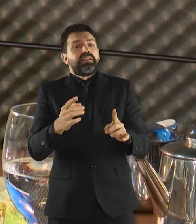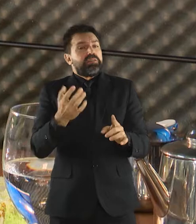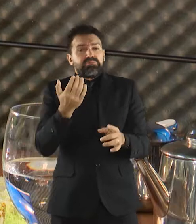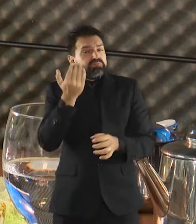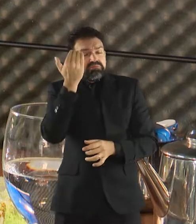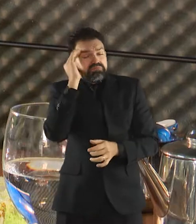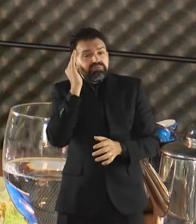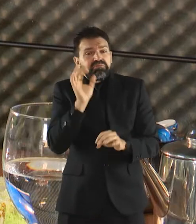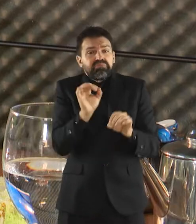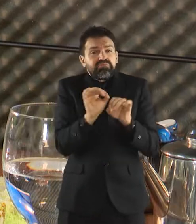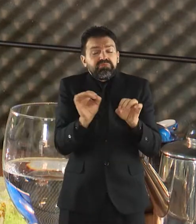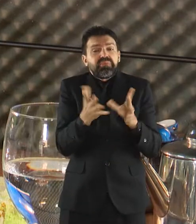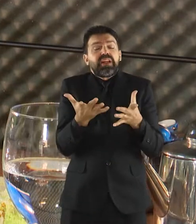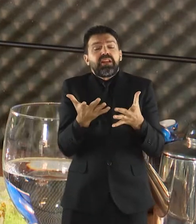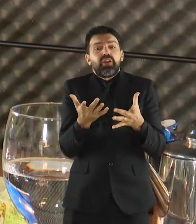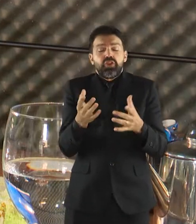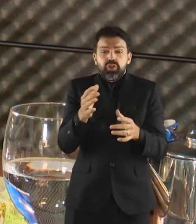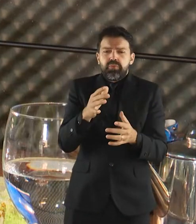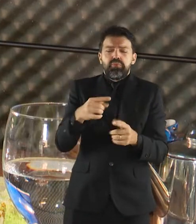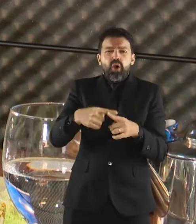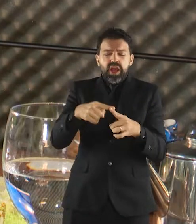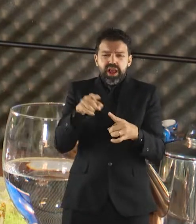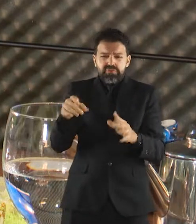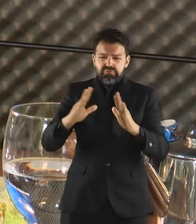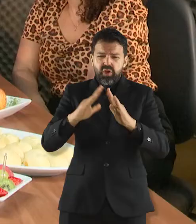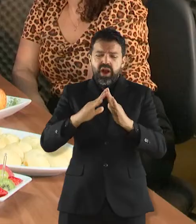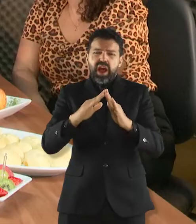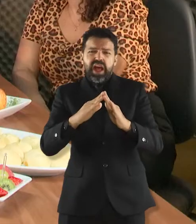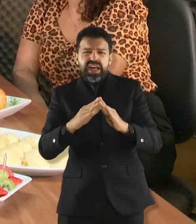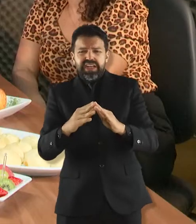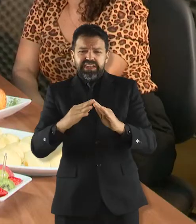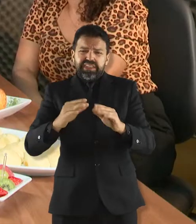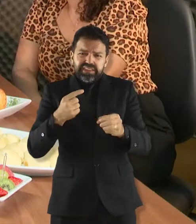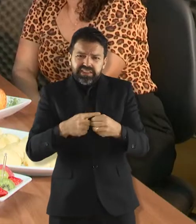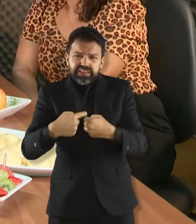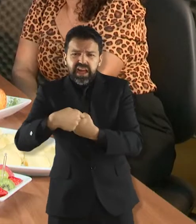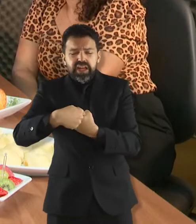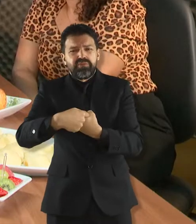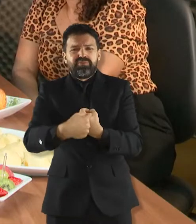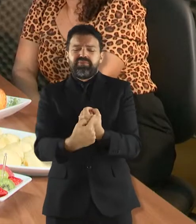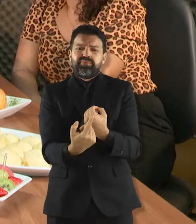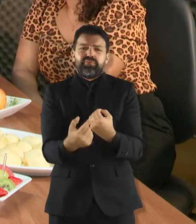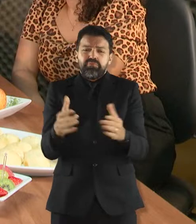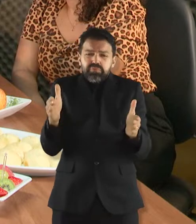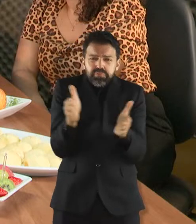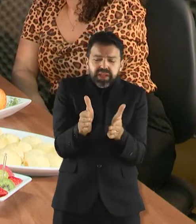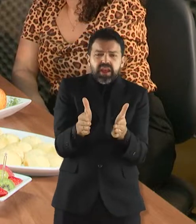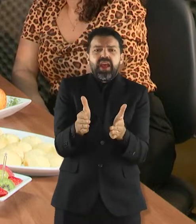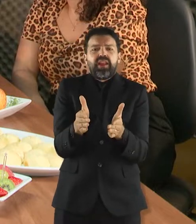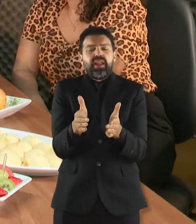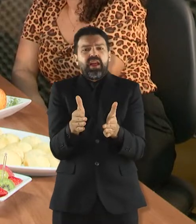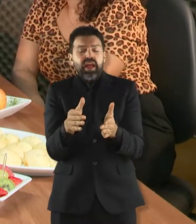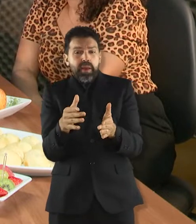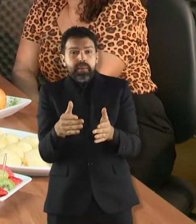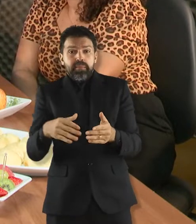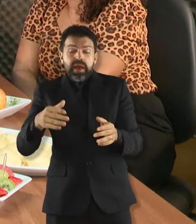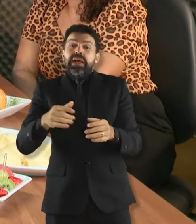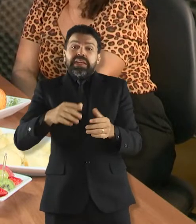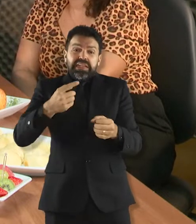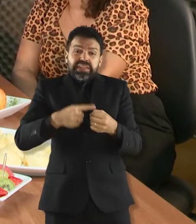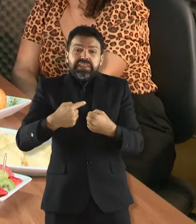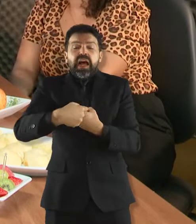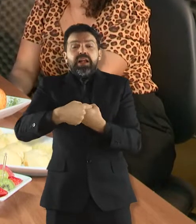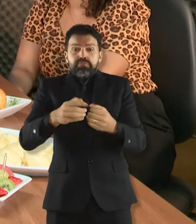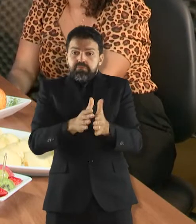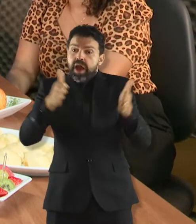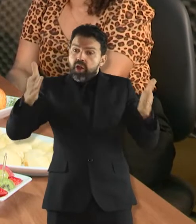é. Minha mãe veio de pequenas cidades, pequenos lugarejos, cidades muito pequenas. E foi uma guerreira, né? A cidade maior que ela morou na vida é Roraima. E Roraima nem é uma grande